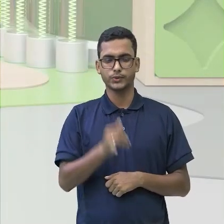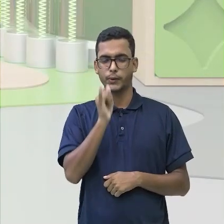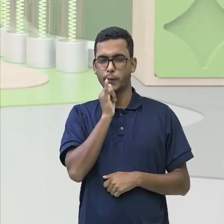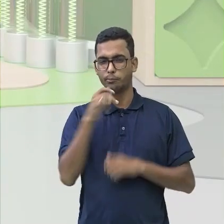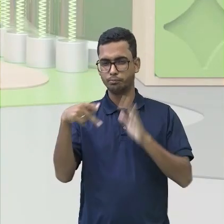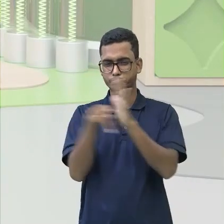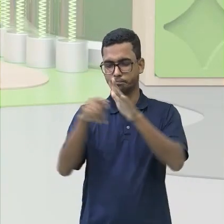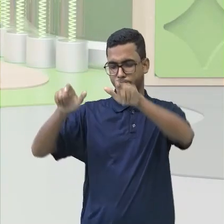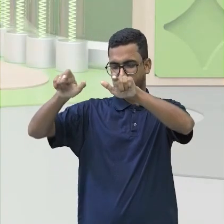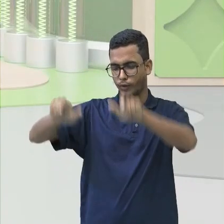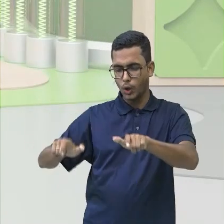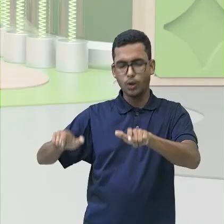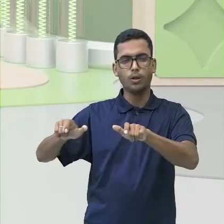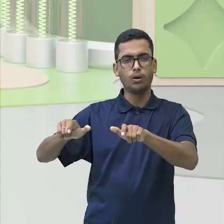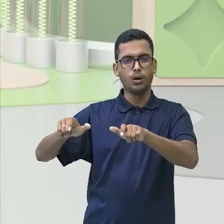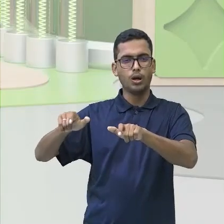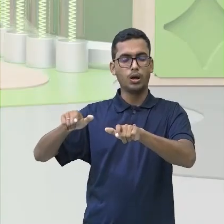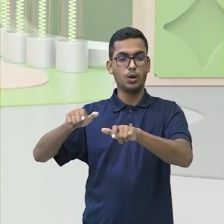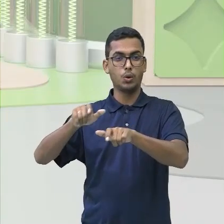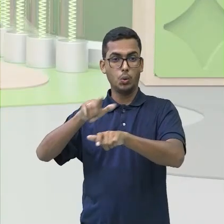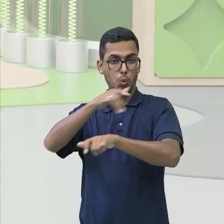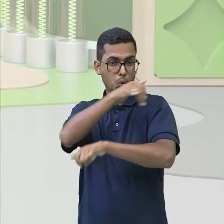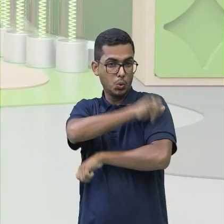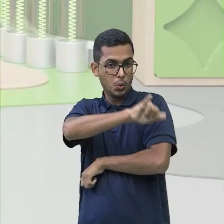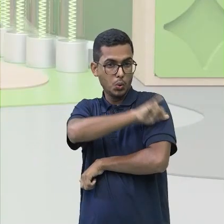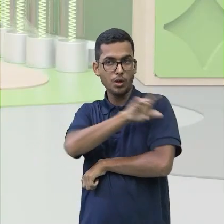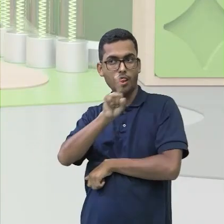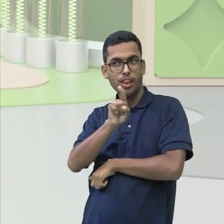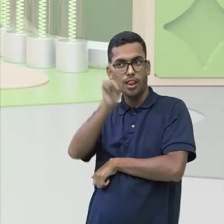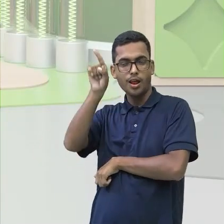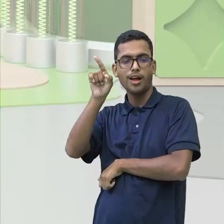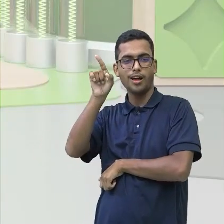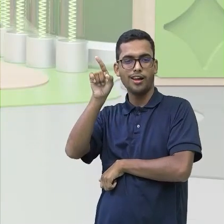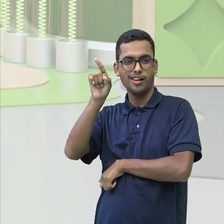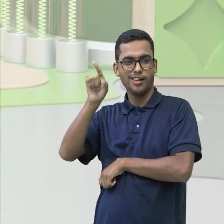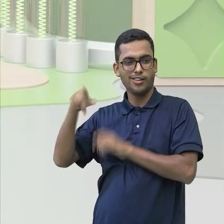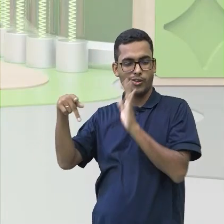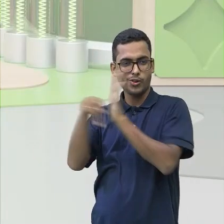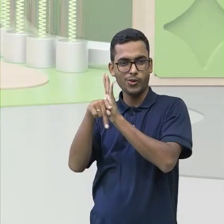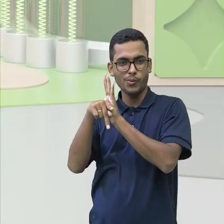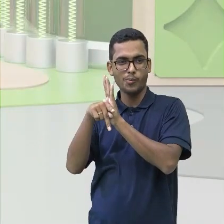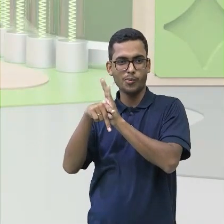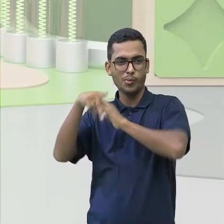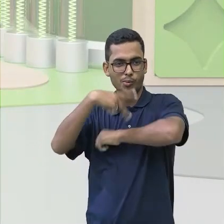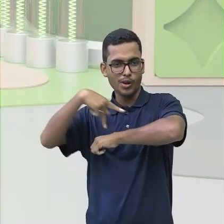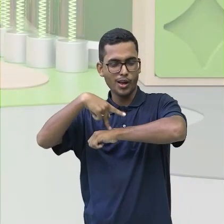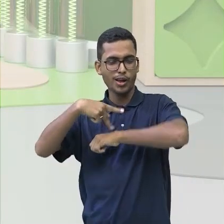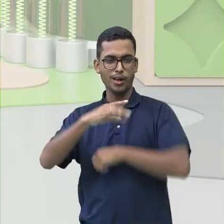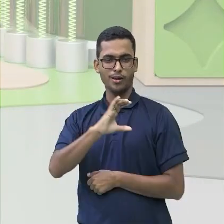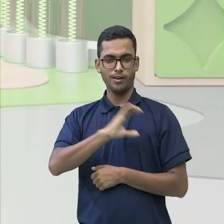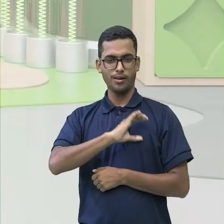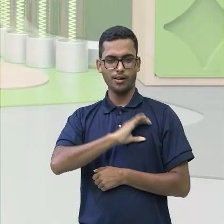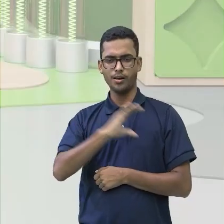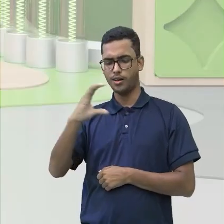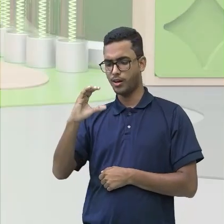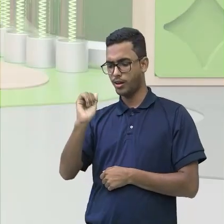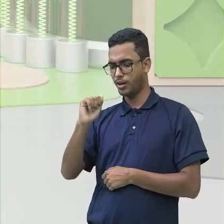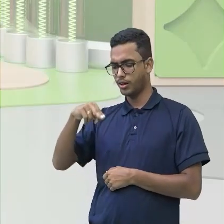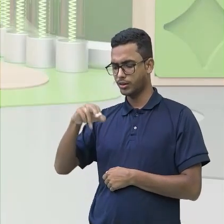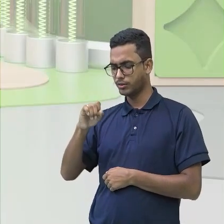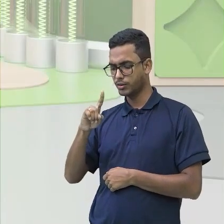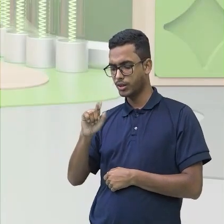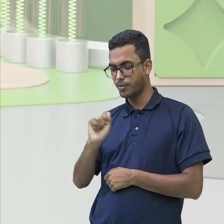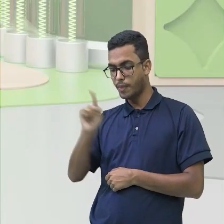por exemplo, é verão, lá no Canadá eles estão experimentando o frio, ou seja, o inverno, tá?